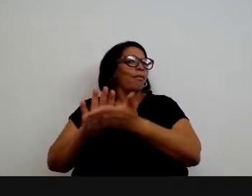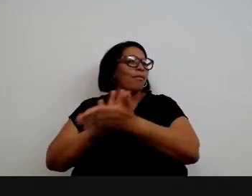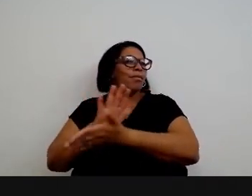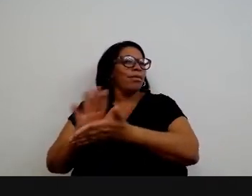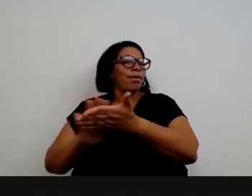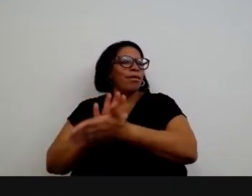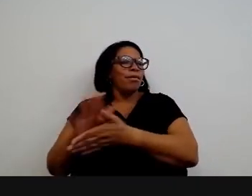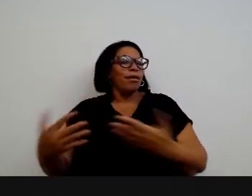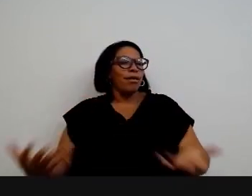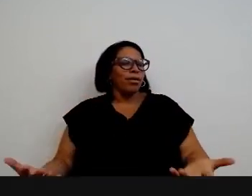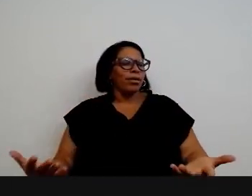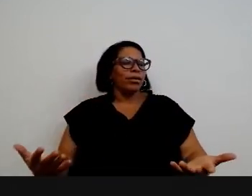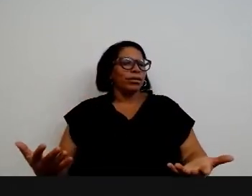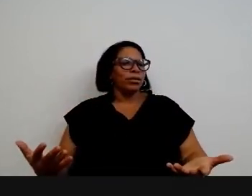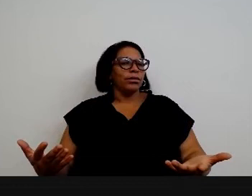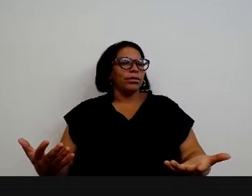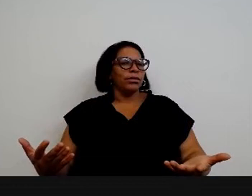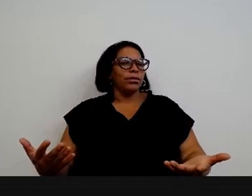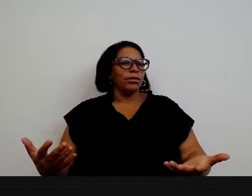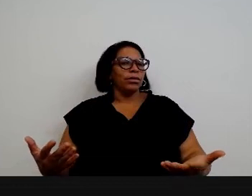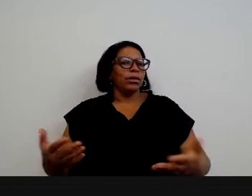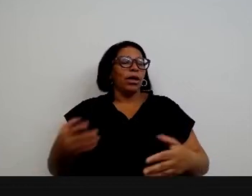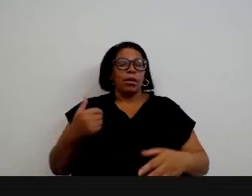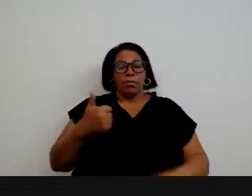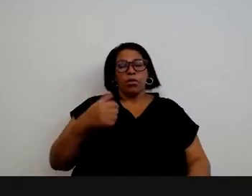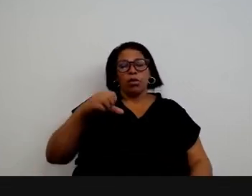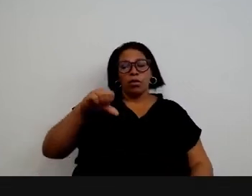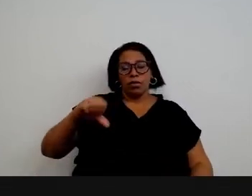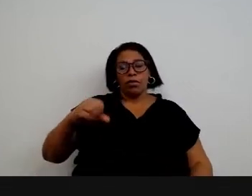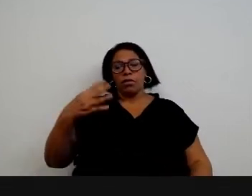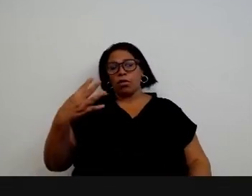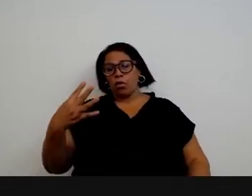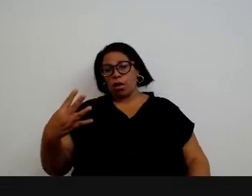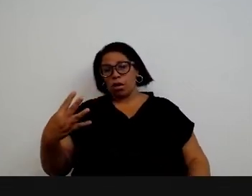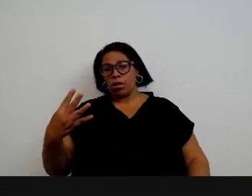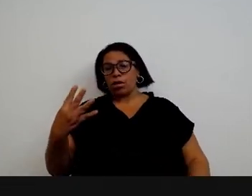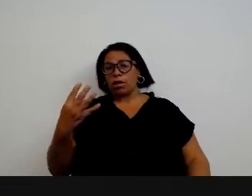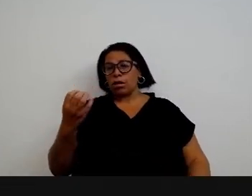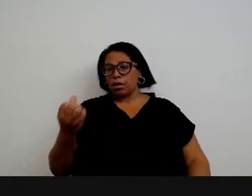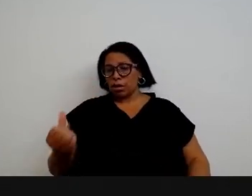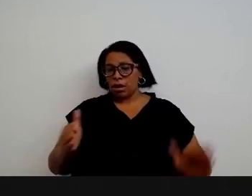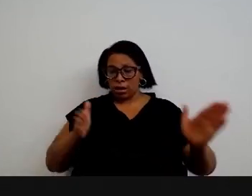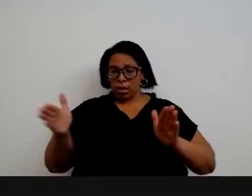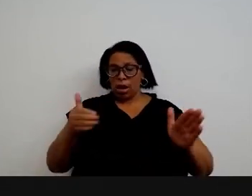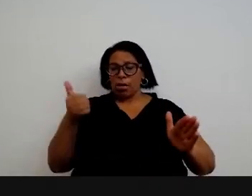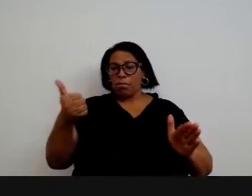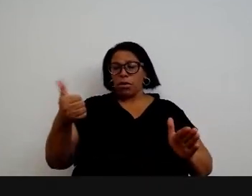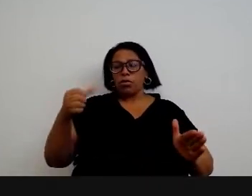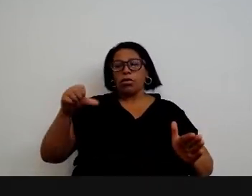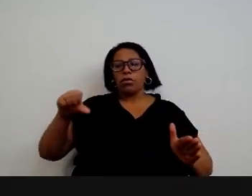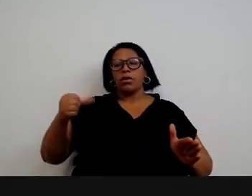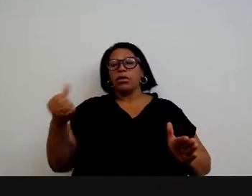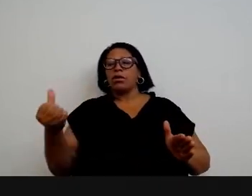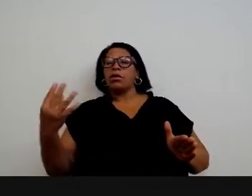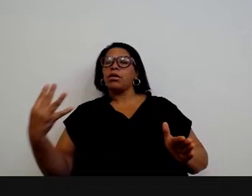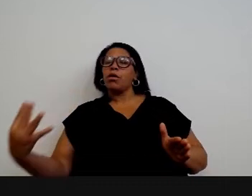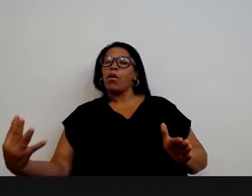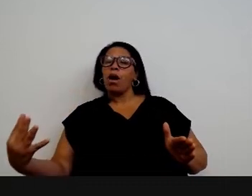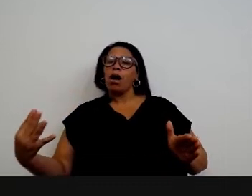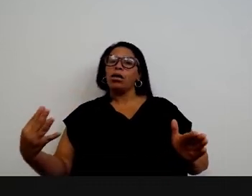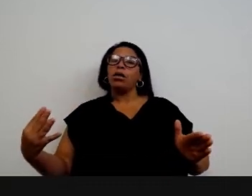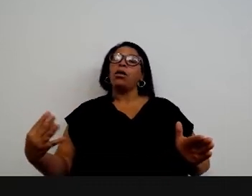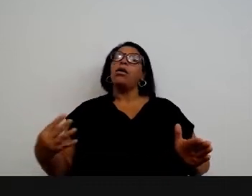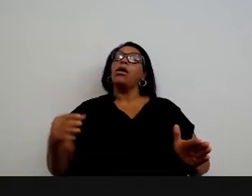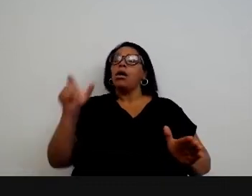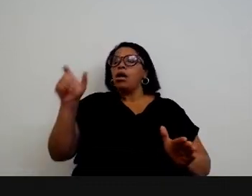fora. Então, no período 46-64, Anísio Teixeira foi um cara muito, muito,